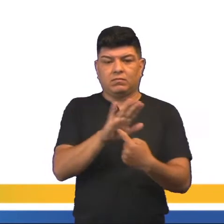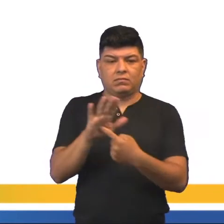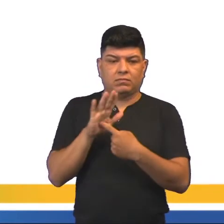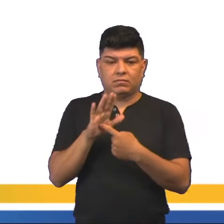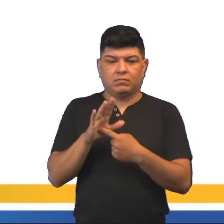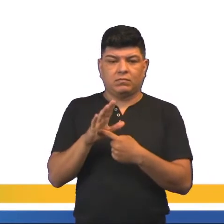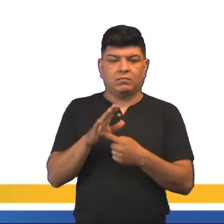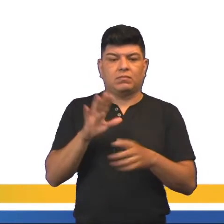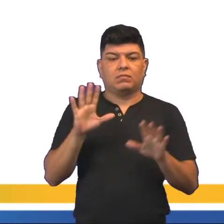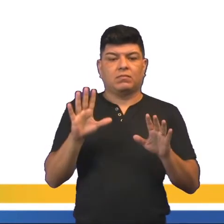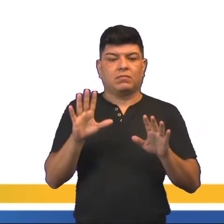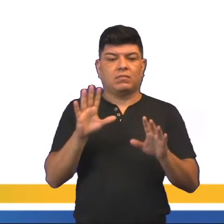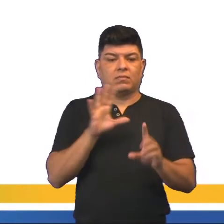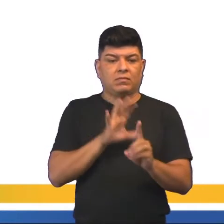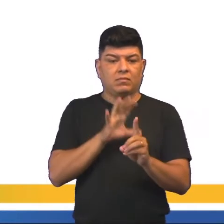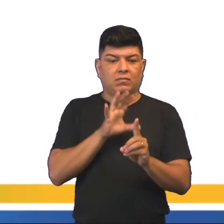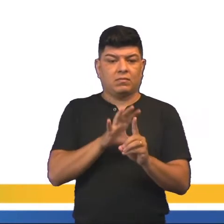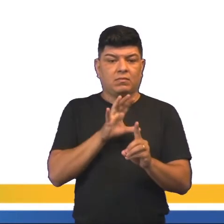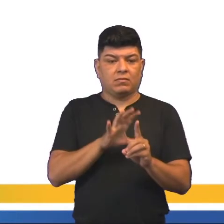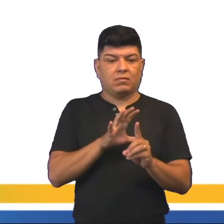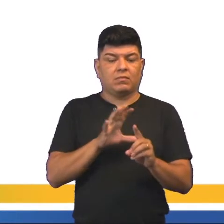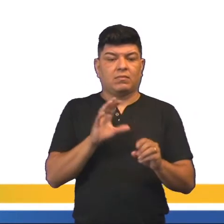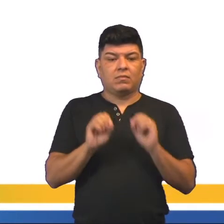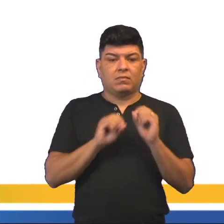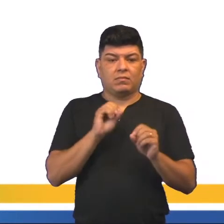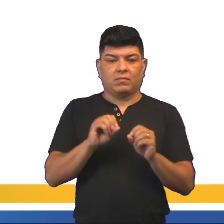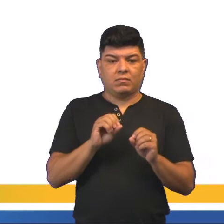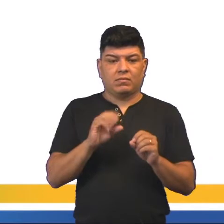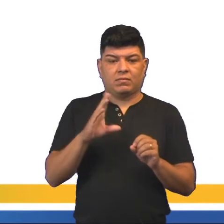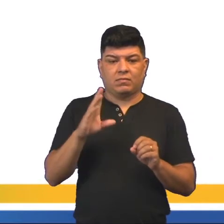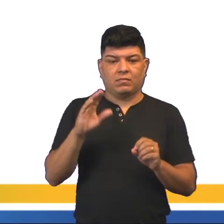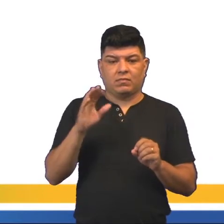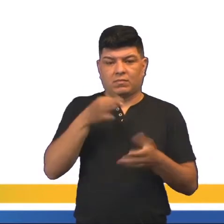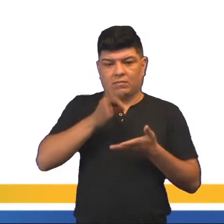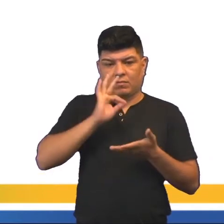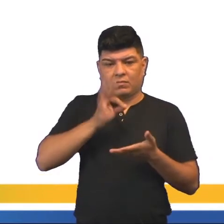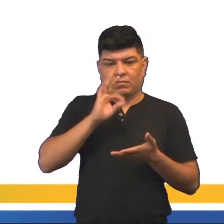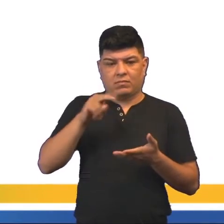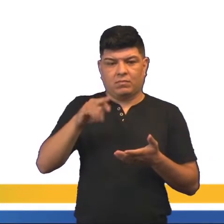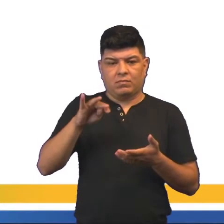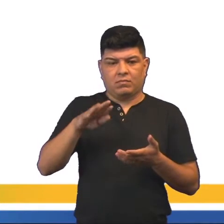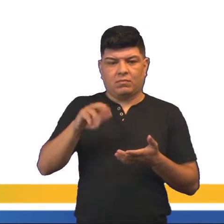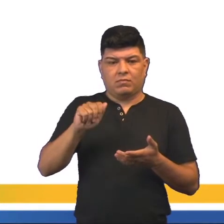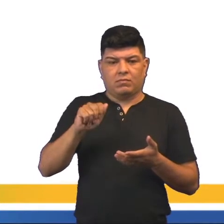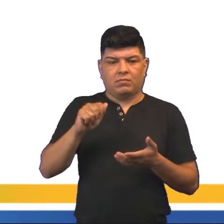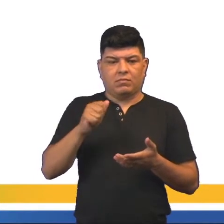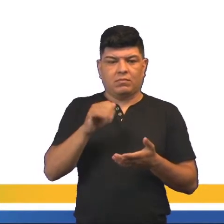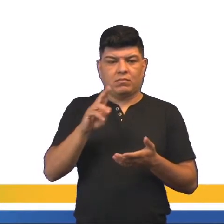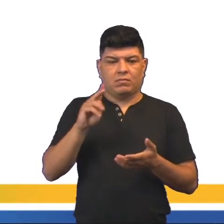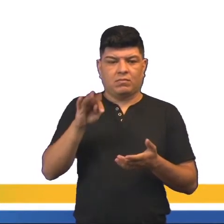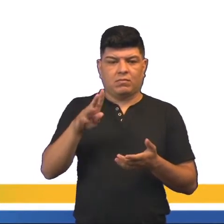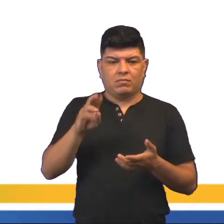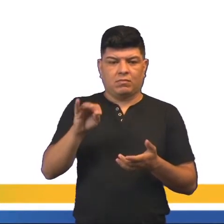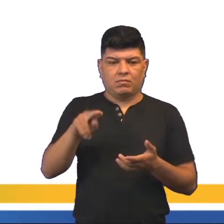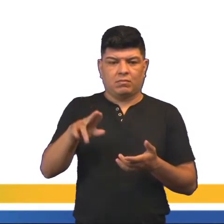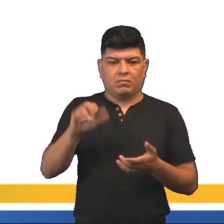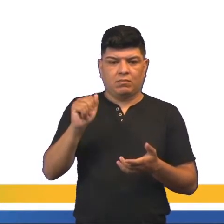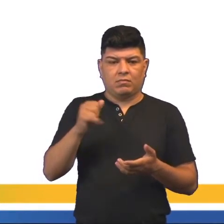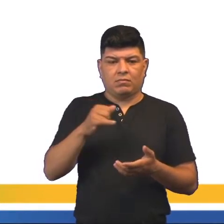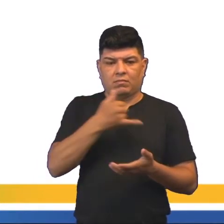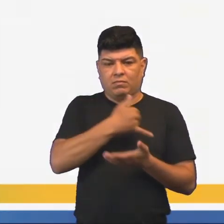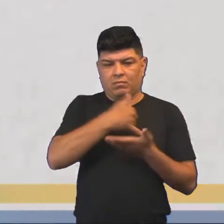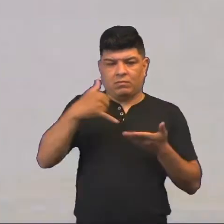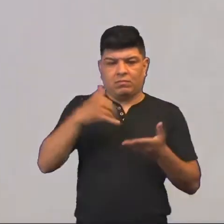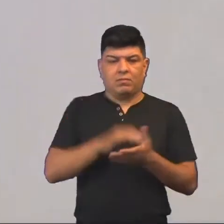citar como estimulantes do sistema nervoso central são as seguintes: cafeína, nicotina, anfetamina e